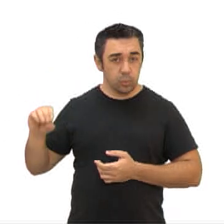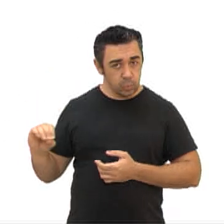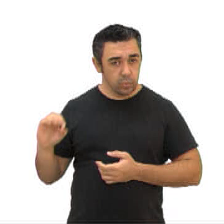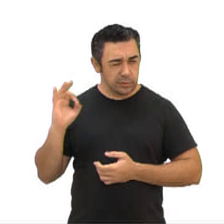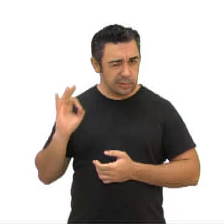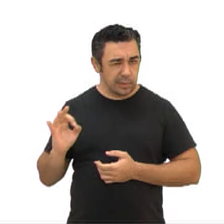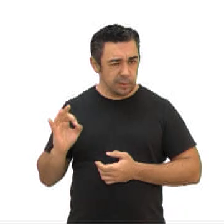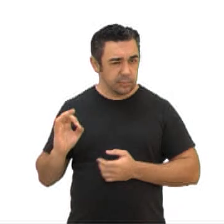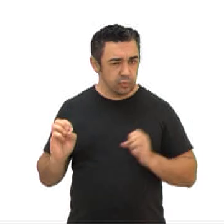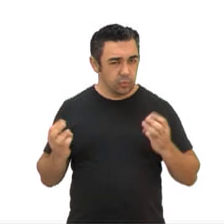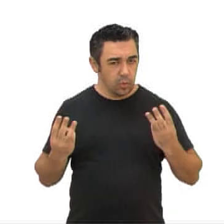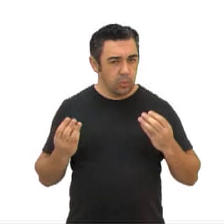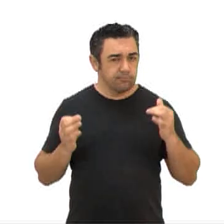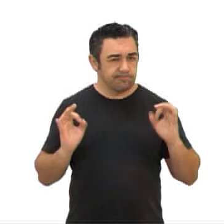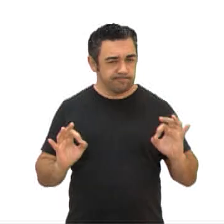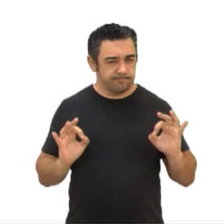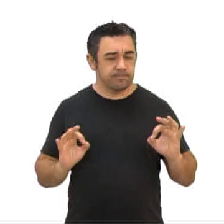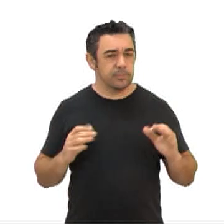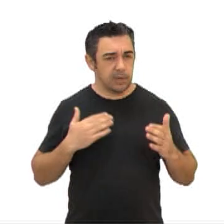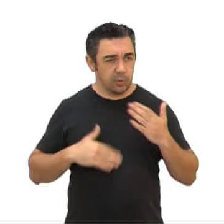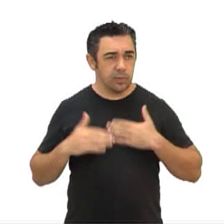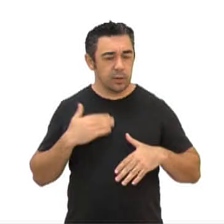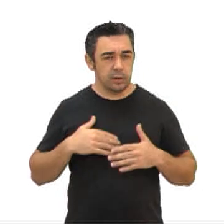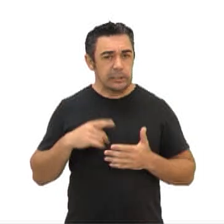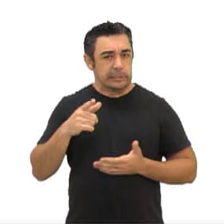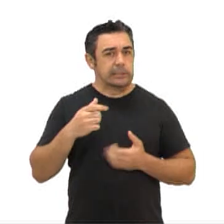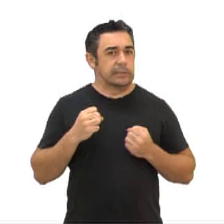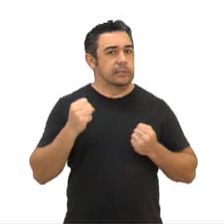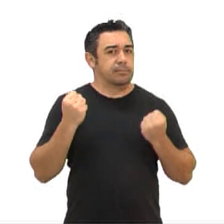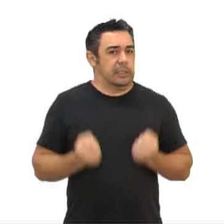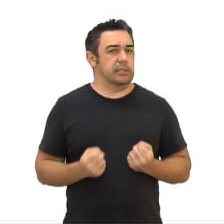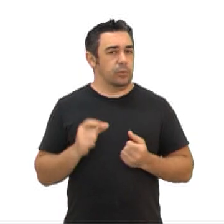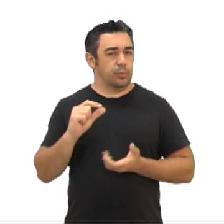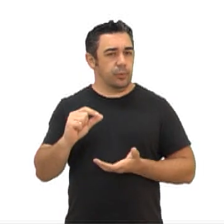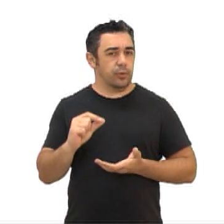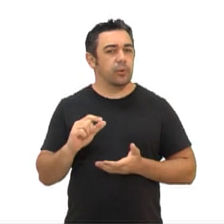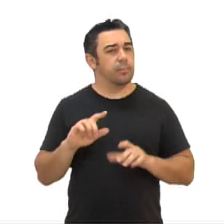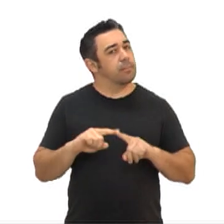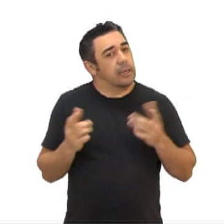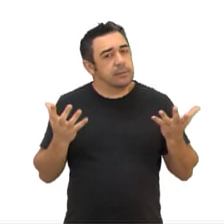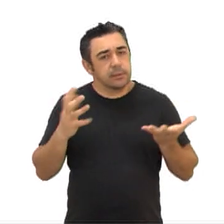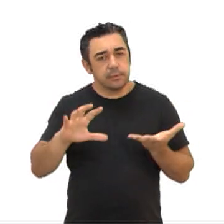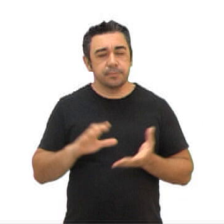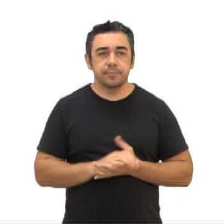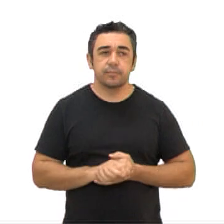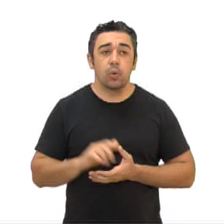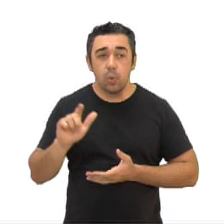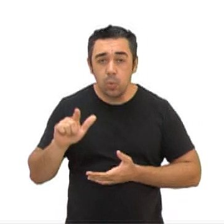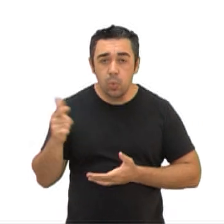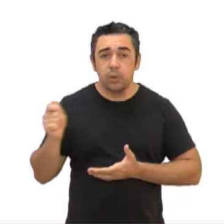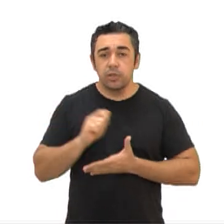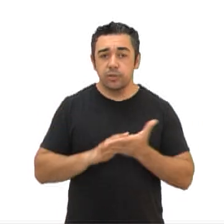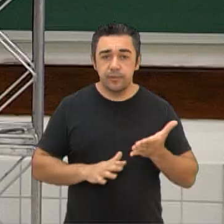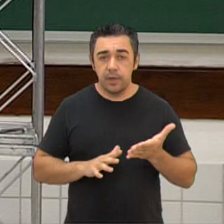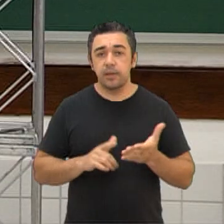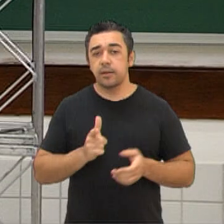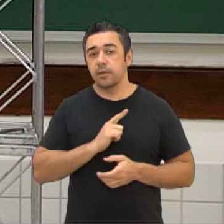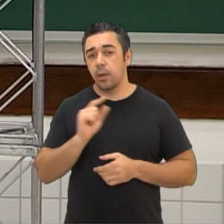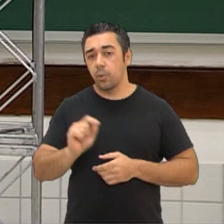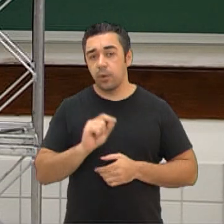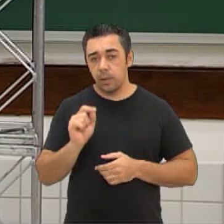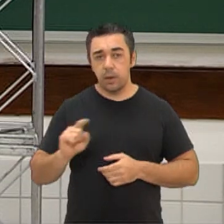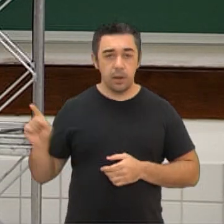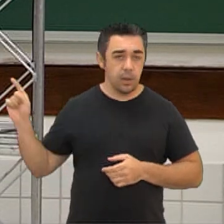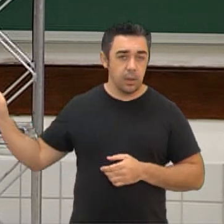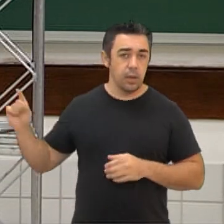butano. Show de bola? Tranquilo? Judiei um pouquinho de vocês, né? Faz parte da vida. Próximo exercício, eu tenho aqui